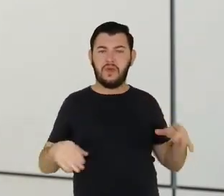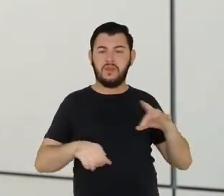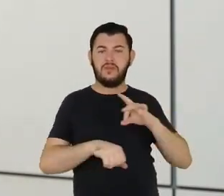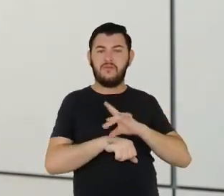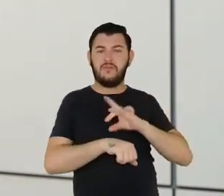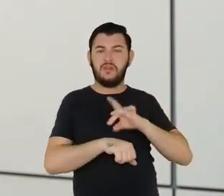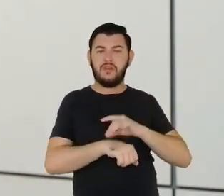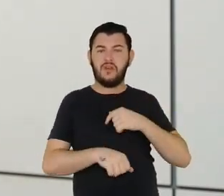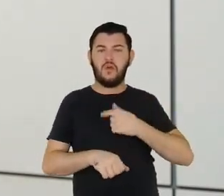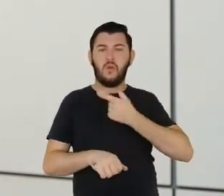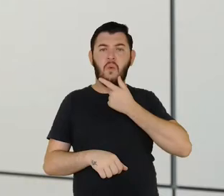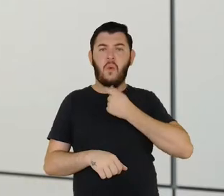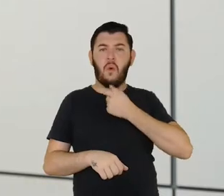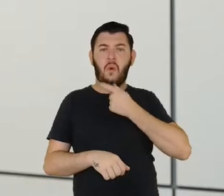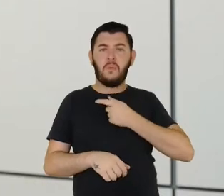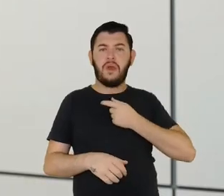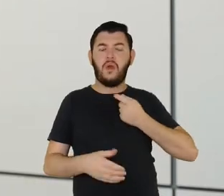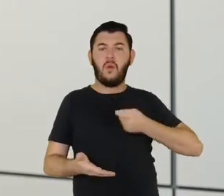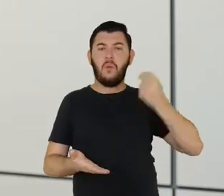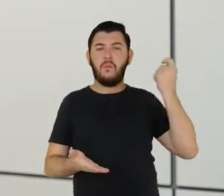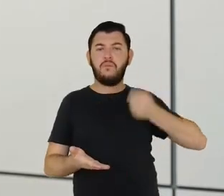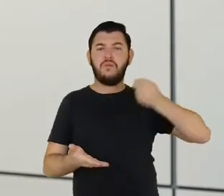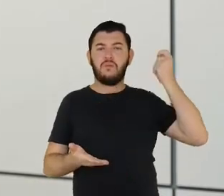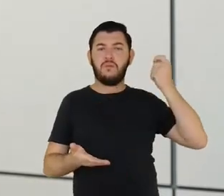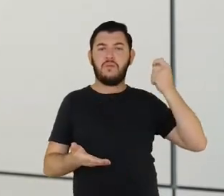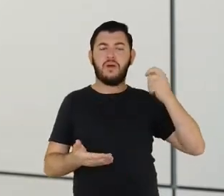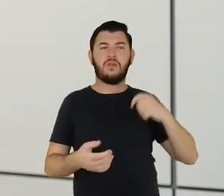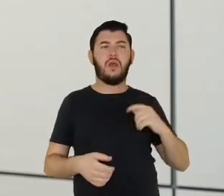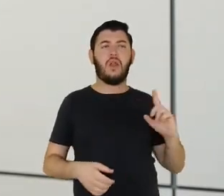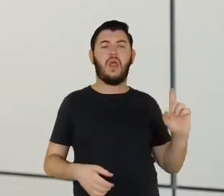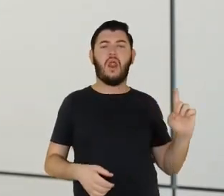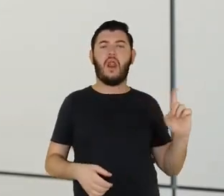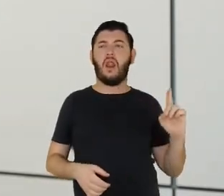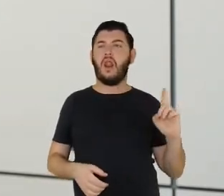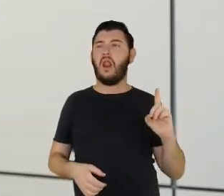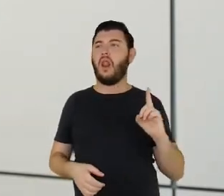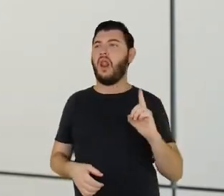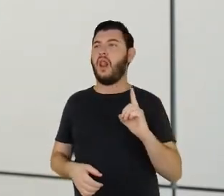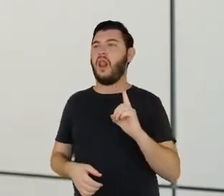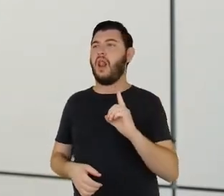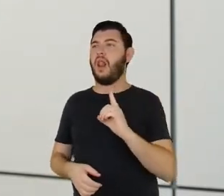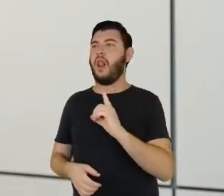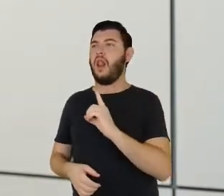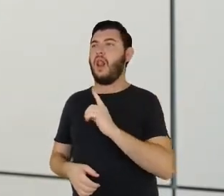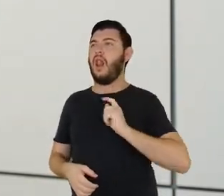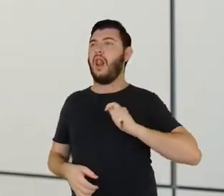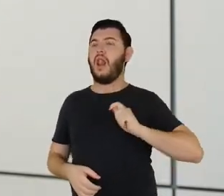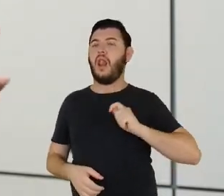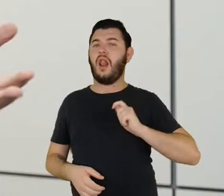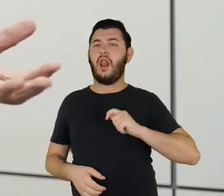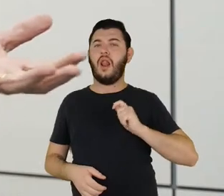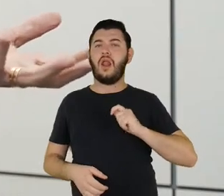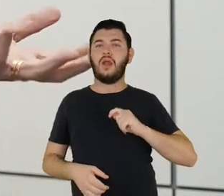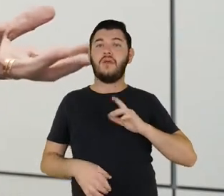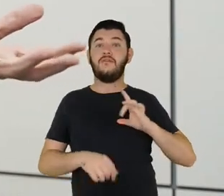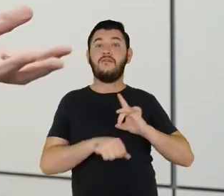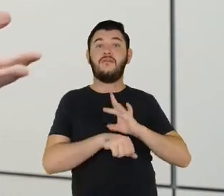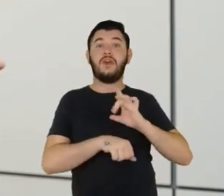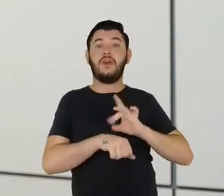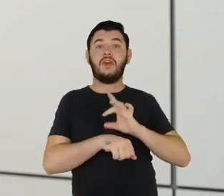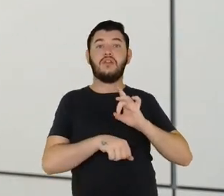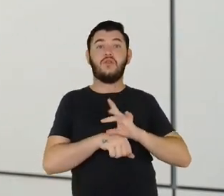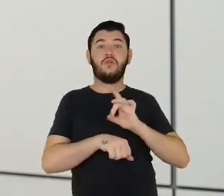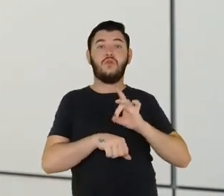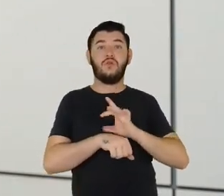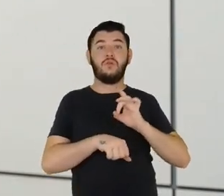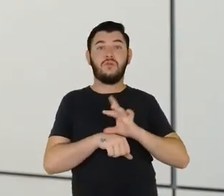assim, com uma displicência total, ele bateu no vidro e aquilo que tinha embaixo é a história do Brasil, são relíquias